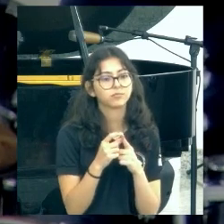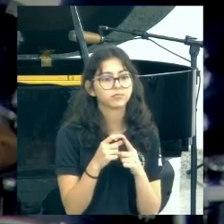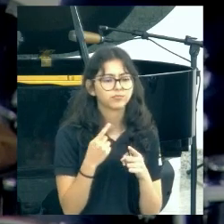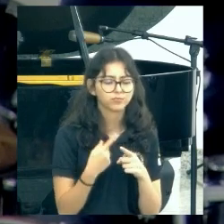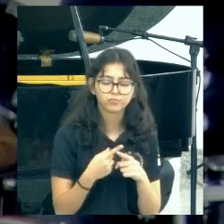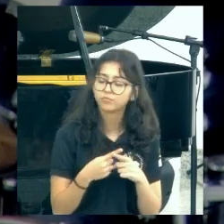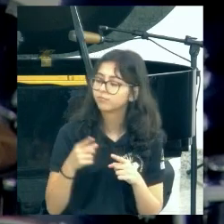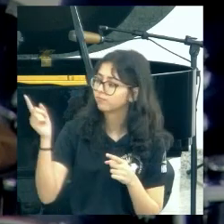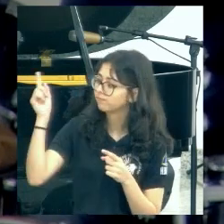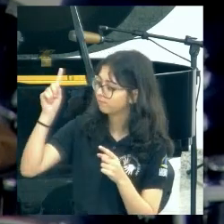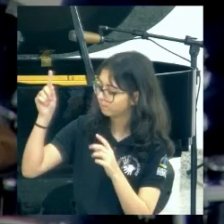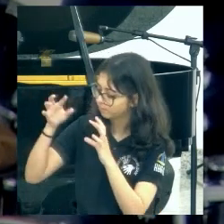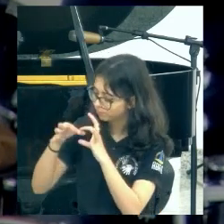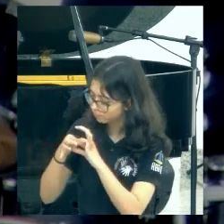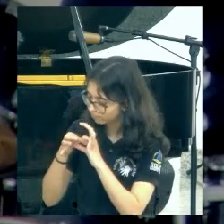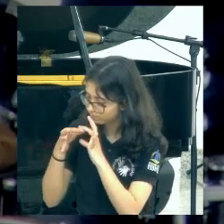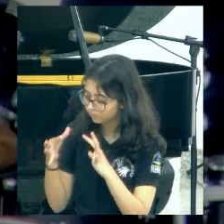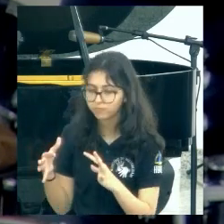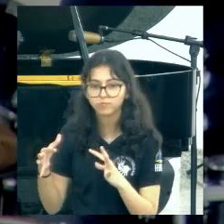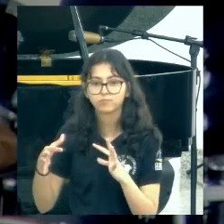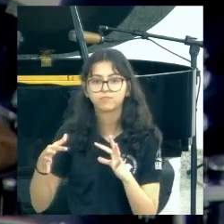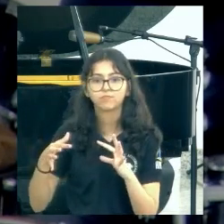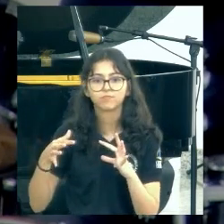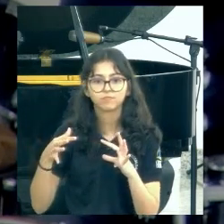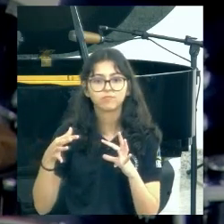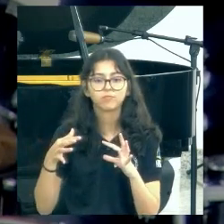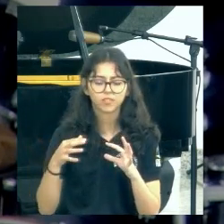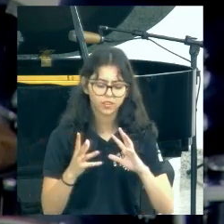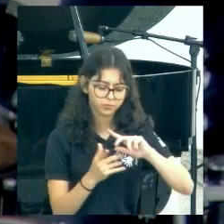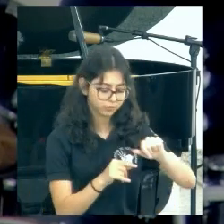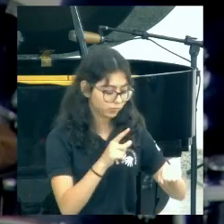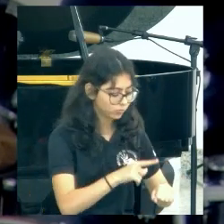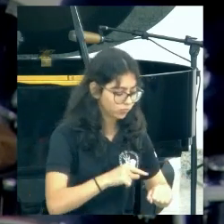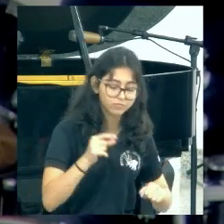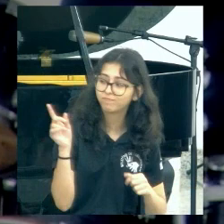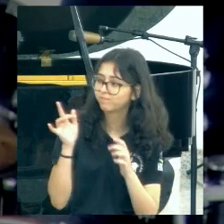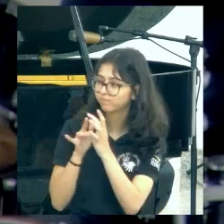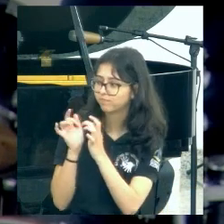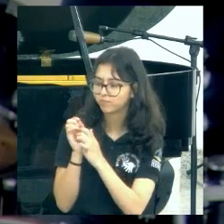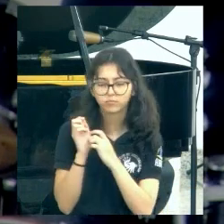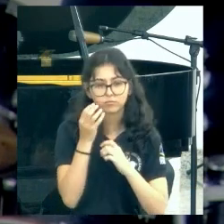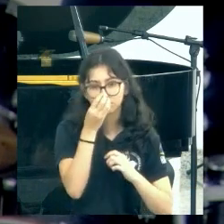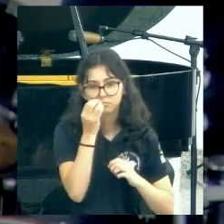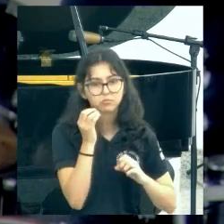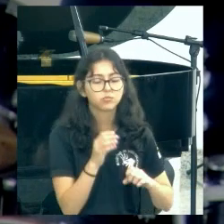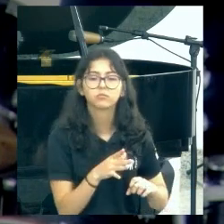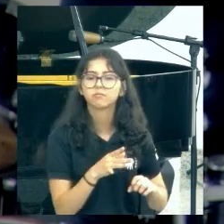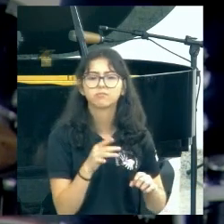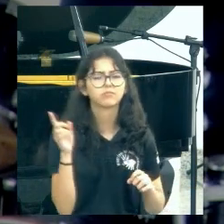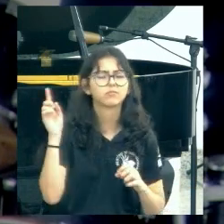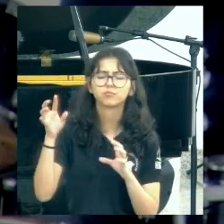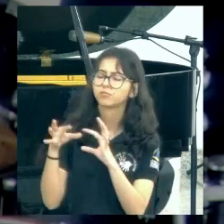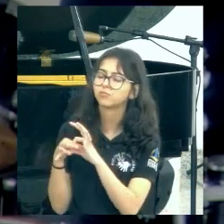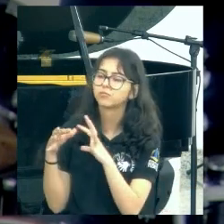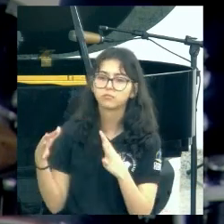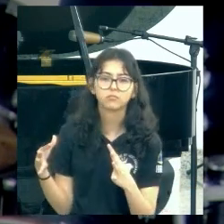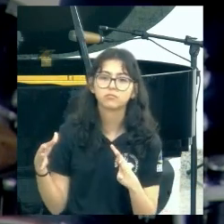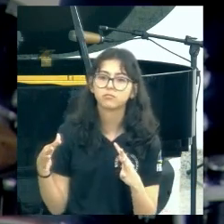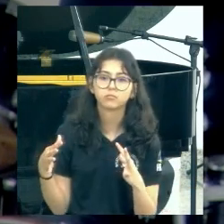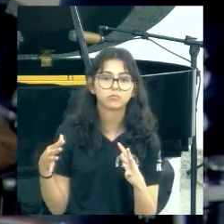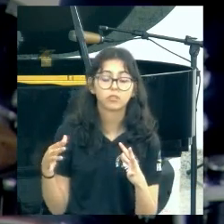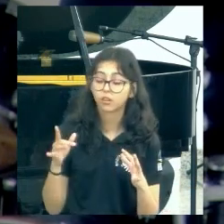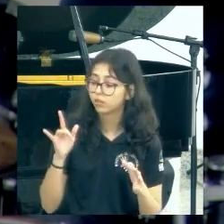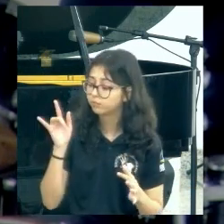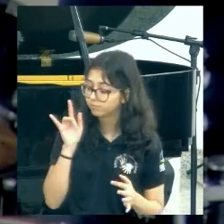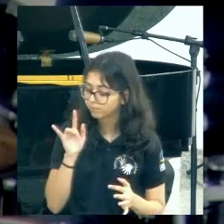livre de escolher o mundo e abandonar a Jesus. Deus nos livre, irmãos. O amor, ele precisa